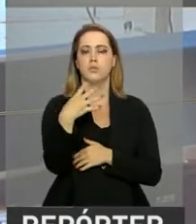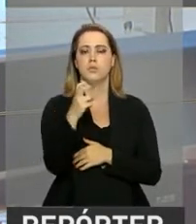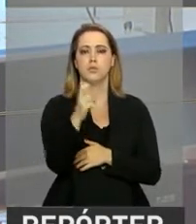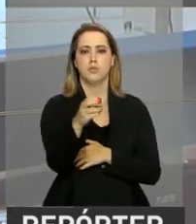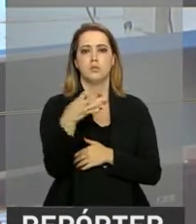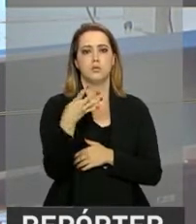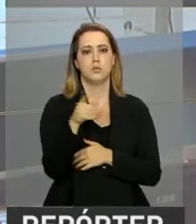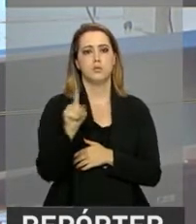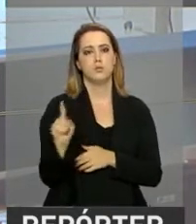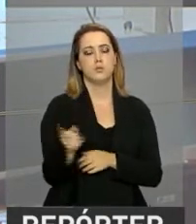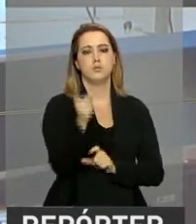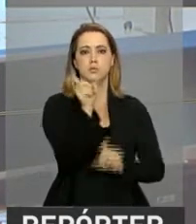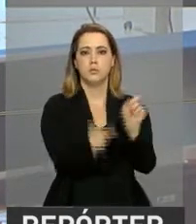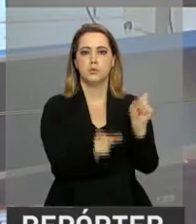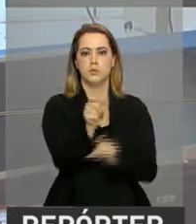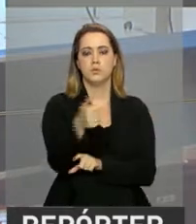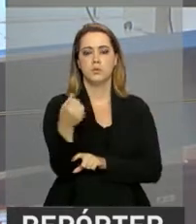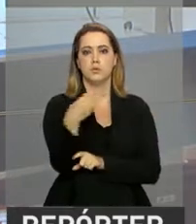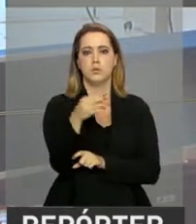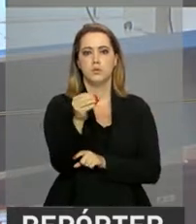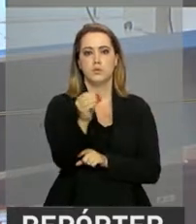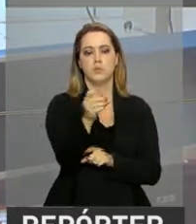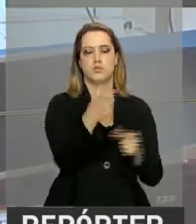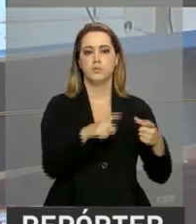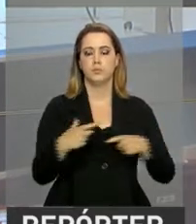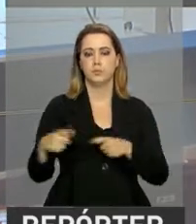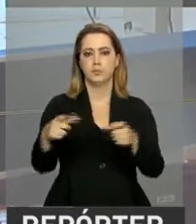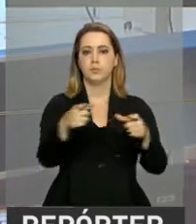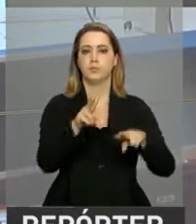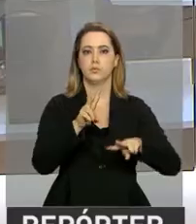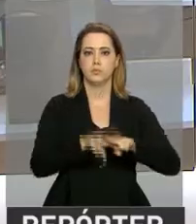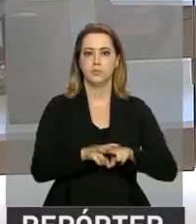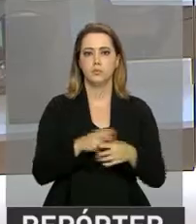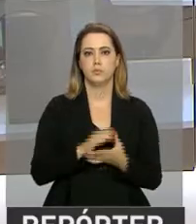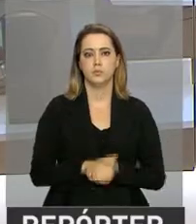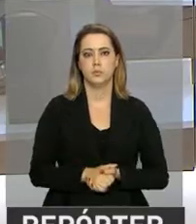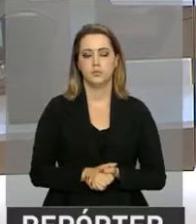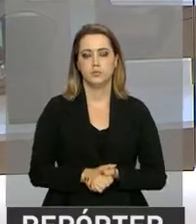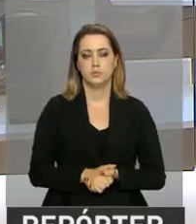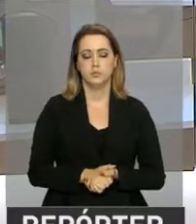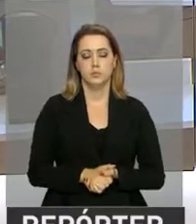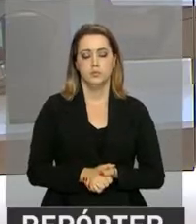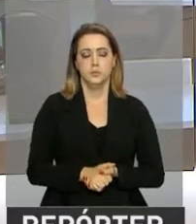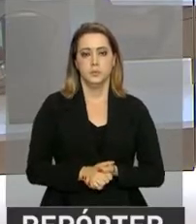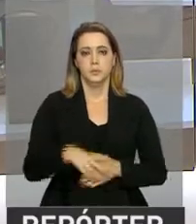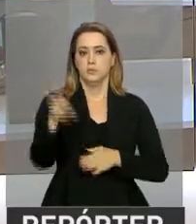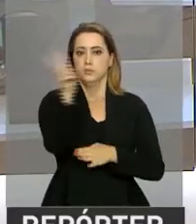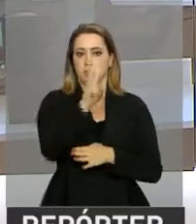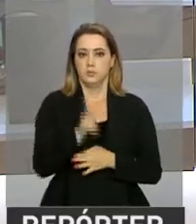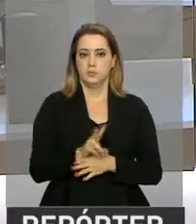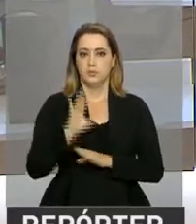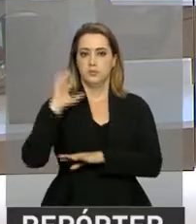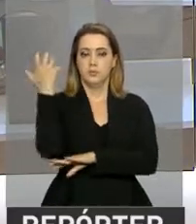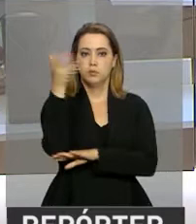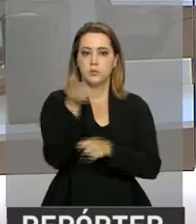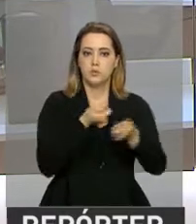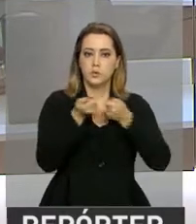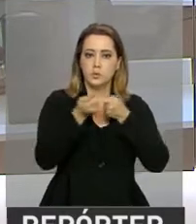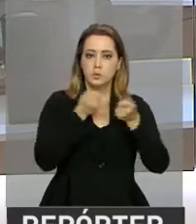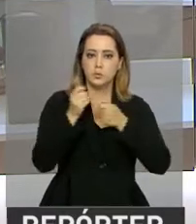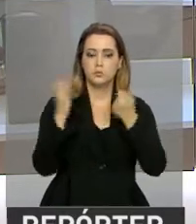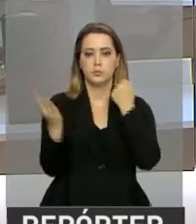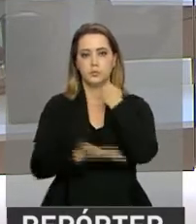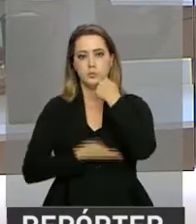candidatos em quase 1300 unidades prisionais a fiscalização ambiental e o controle do